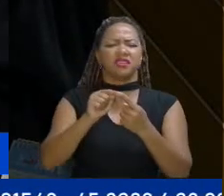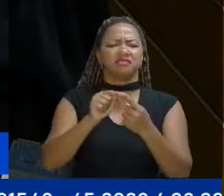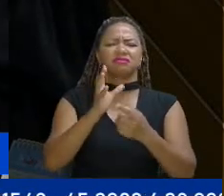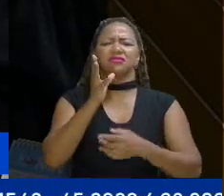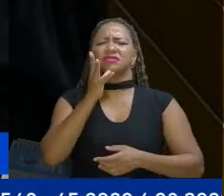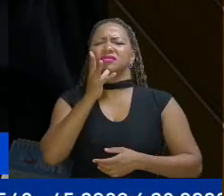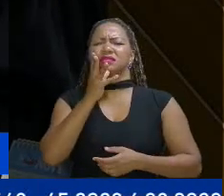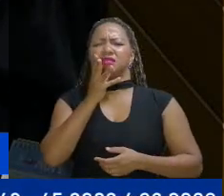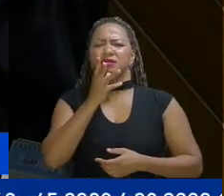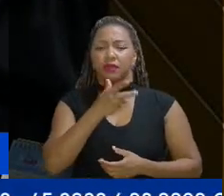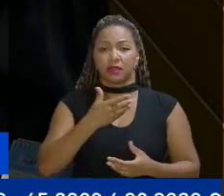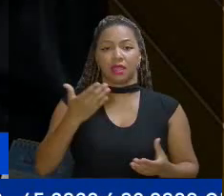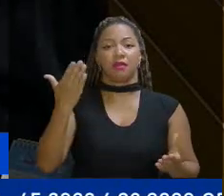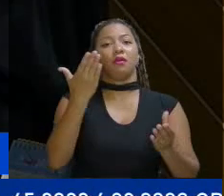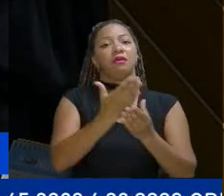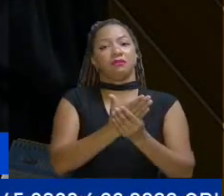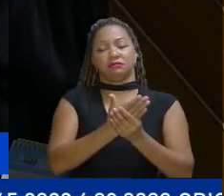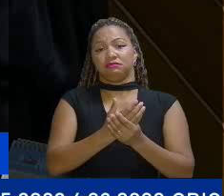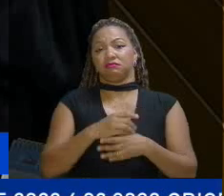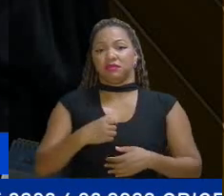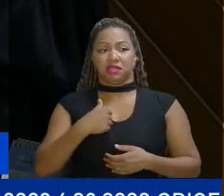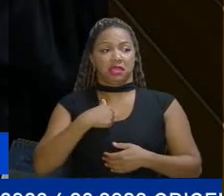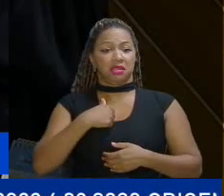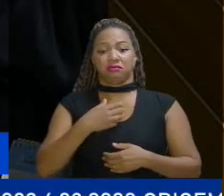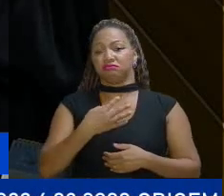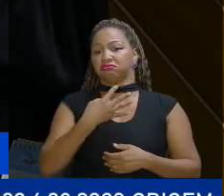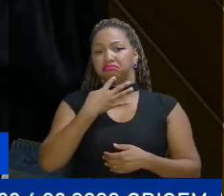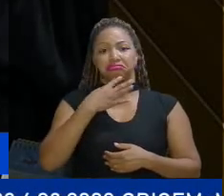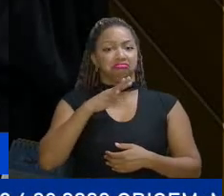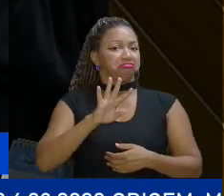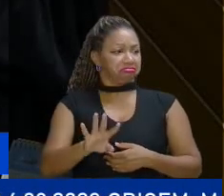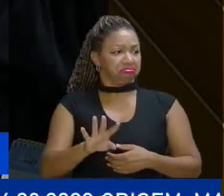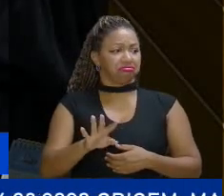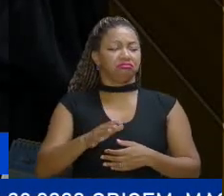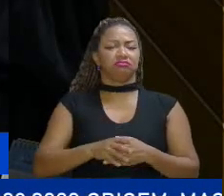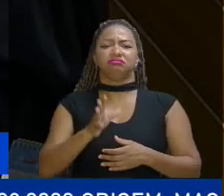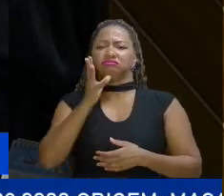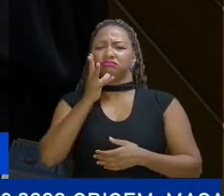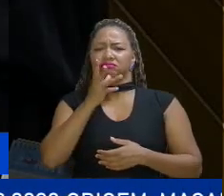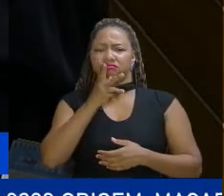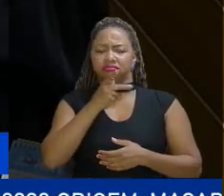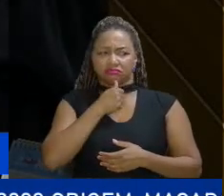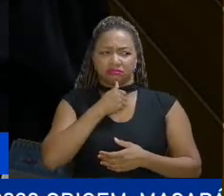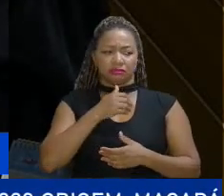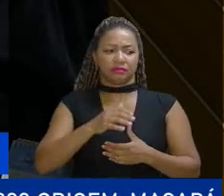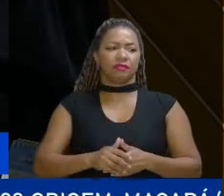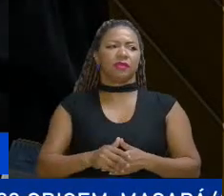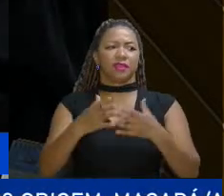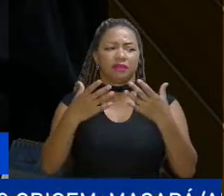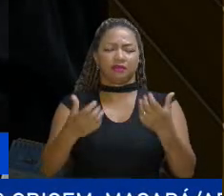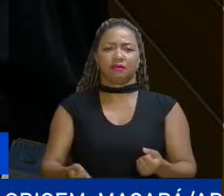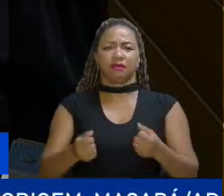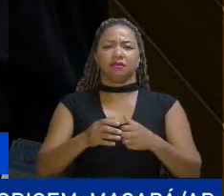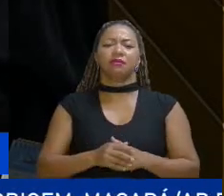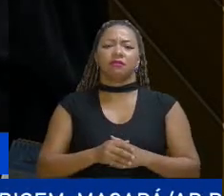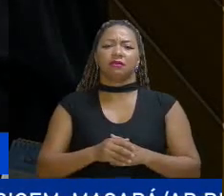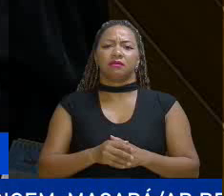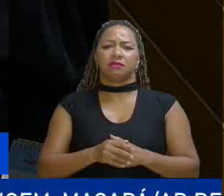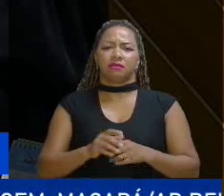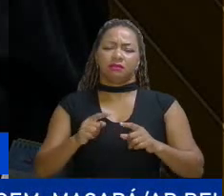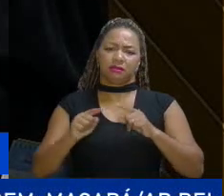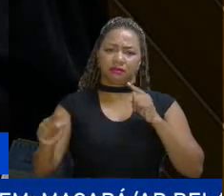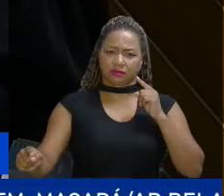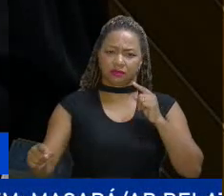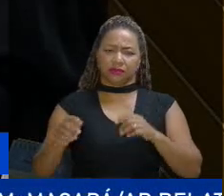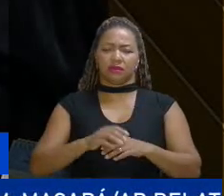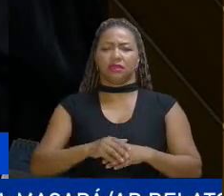procrastinar a marcha do processo, neste caso eu não reconheci caráter protelatório, como tinha requerido o MPE. Nessa parte eu